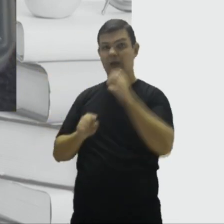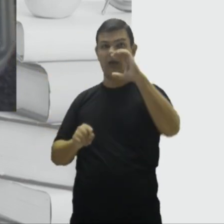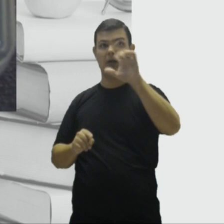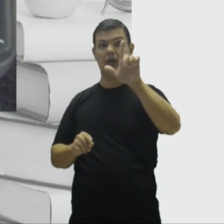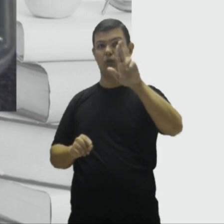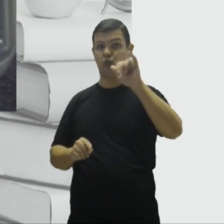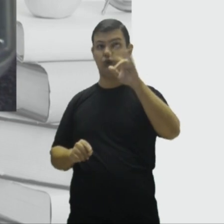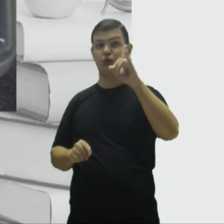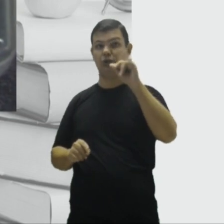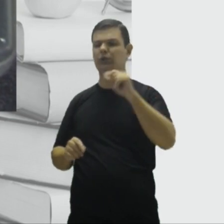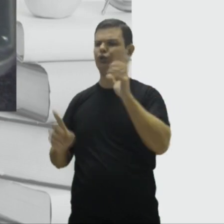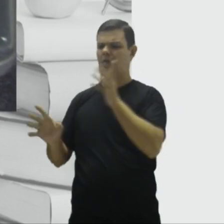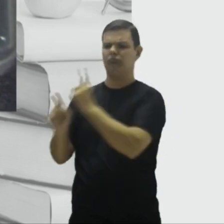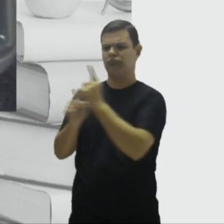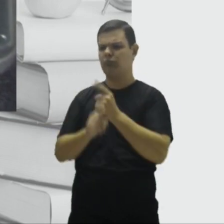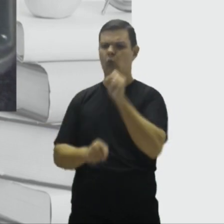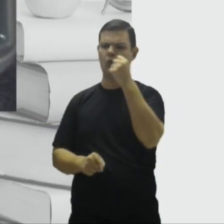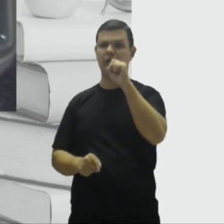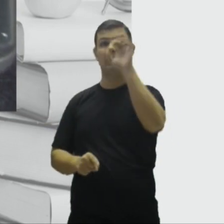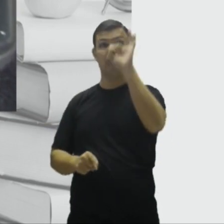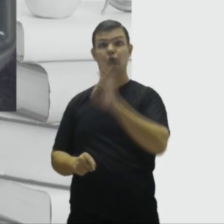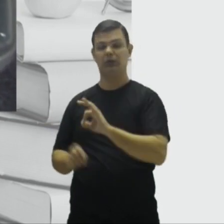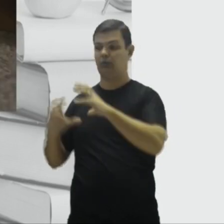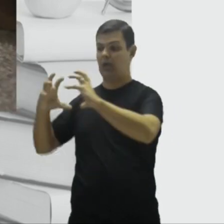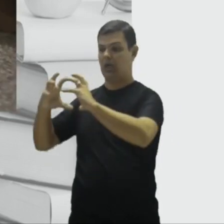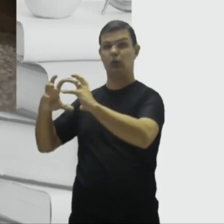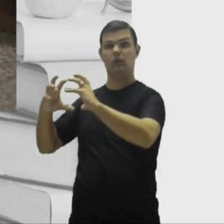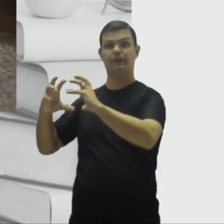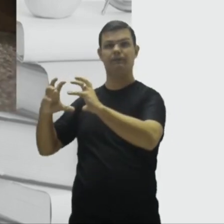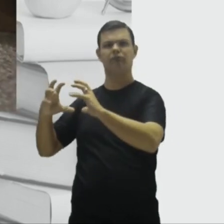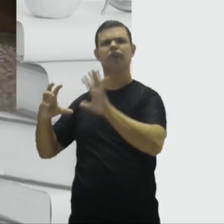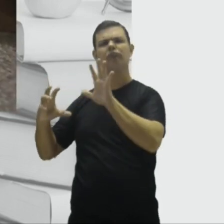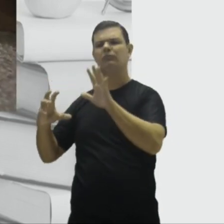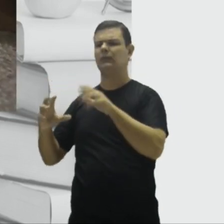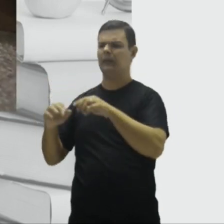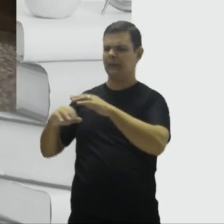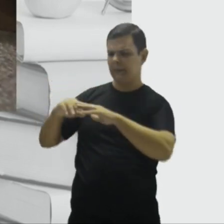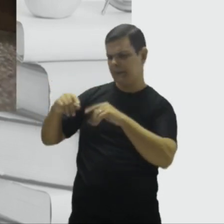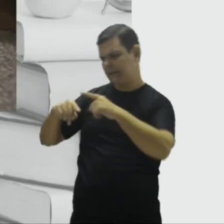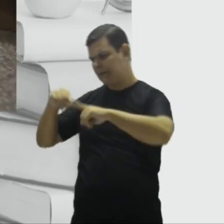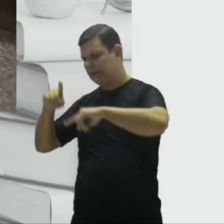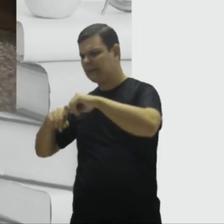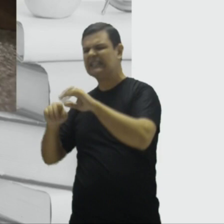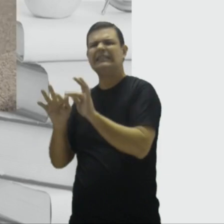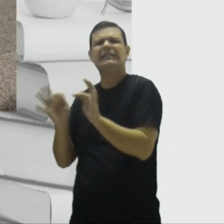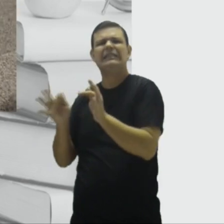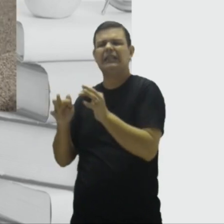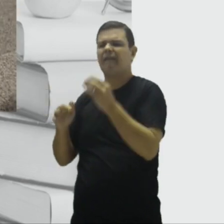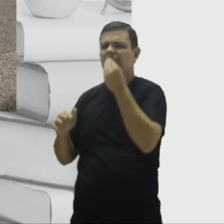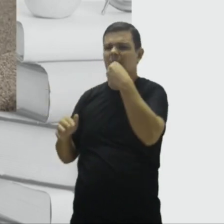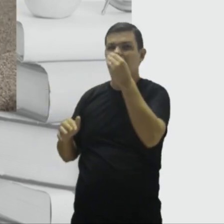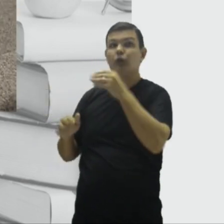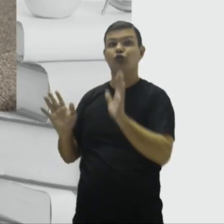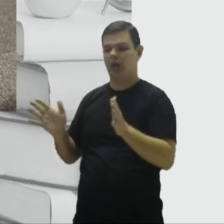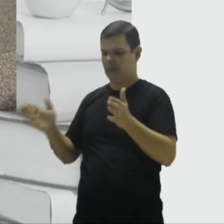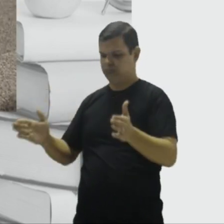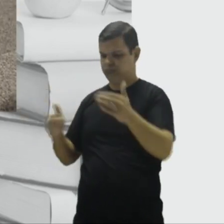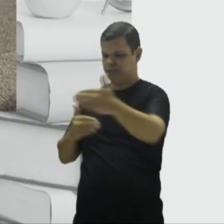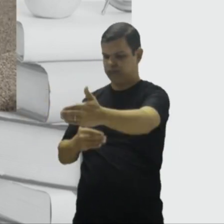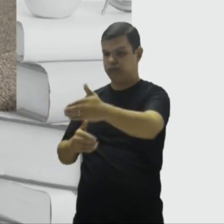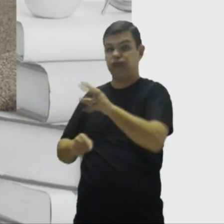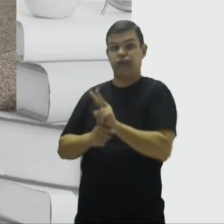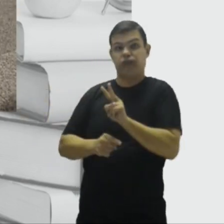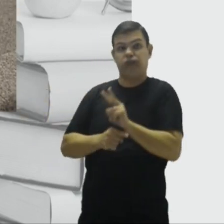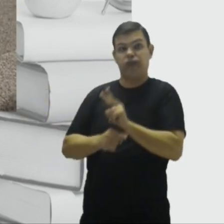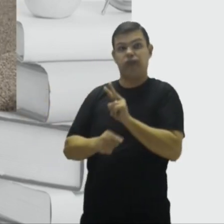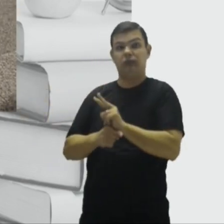foram identificados 80% do crânio. Como o material era muito frágil, já estava protegido em uma caixa antes do